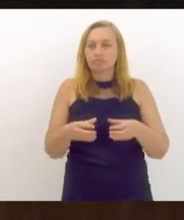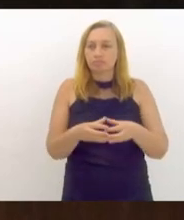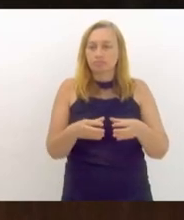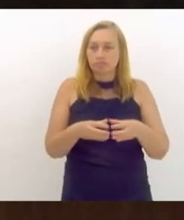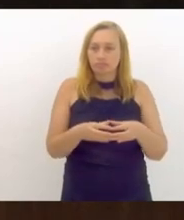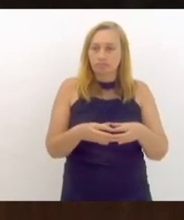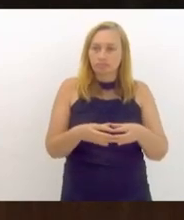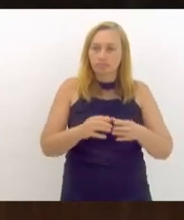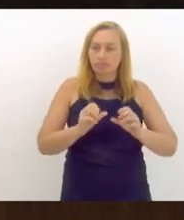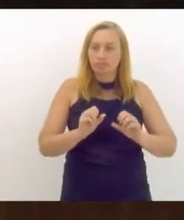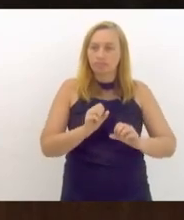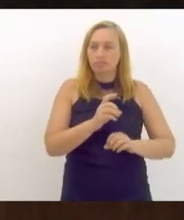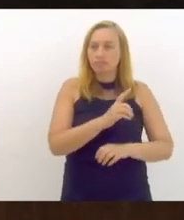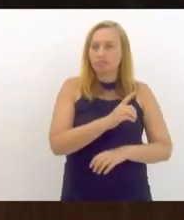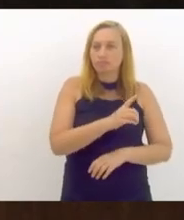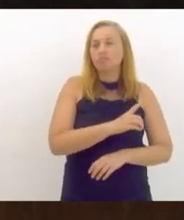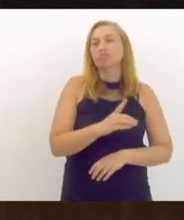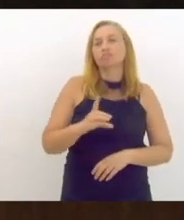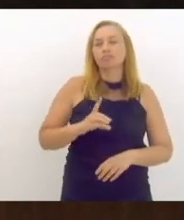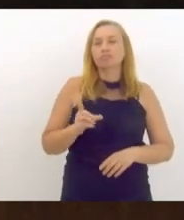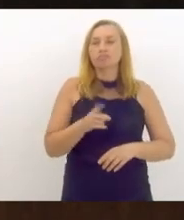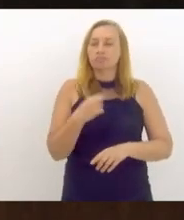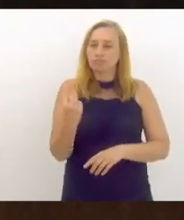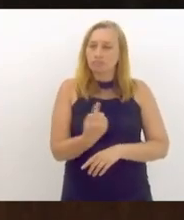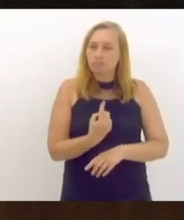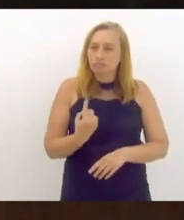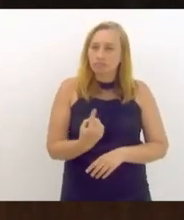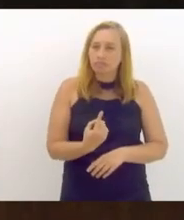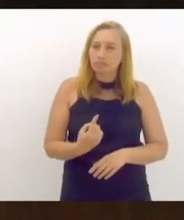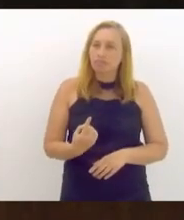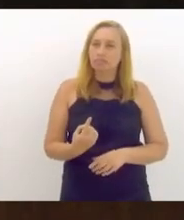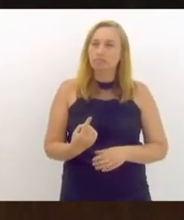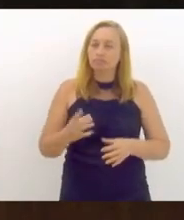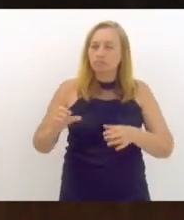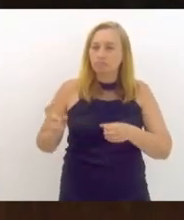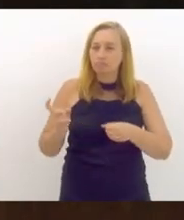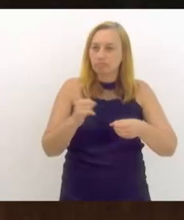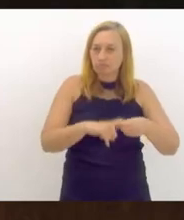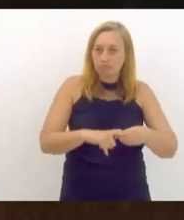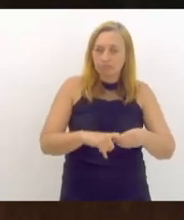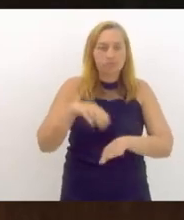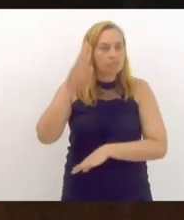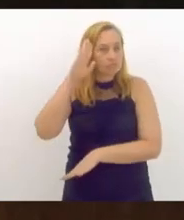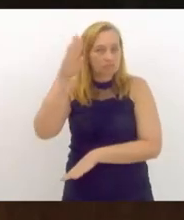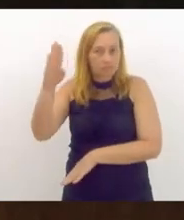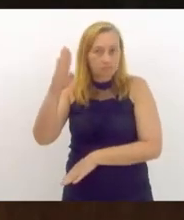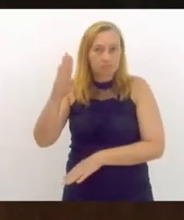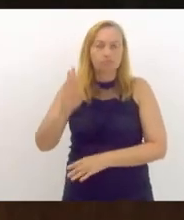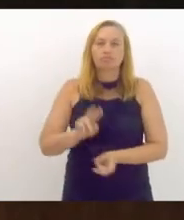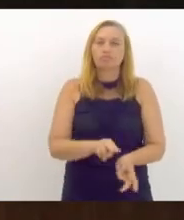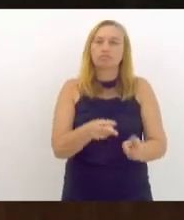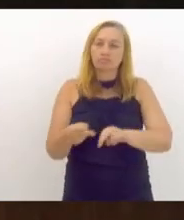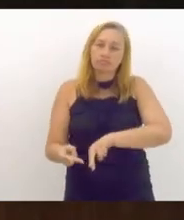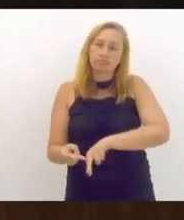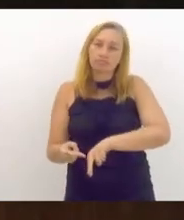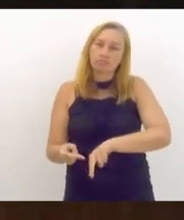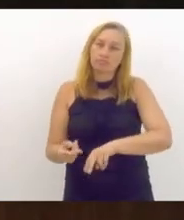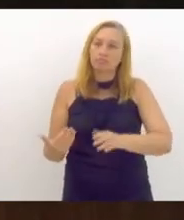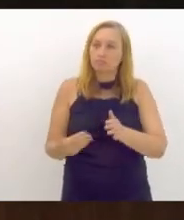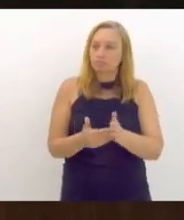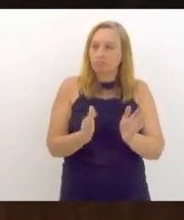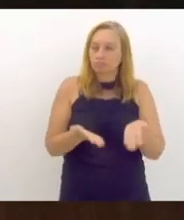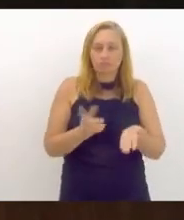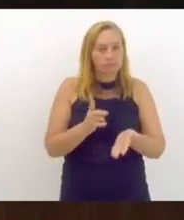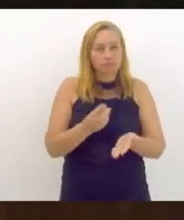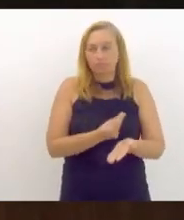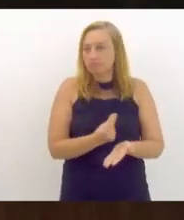de Defesa do Consumidor, e nós estabelecemos um convênio, que foi o principal encaminhamento que nós fizemos, que até hoje não saiu